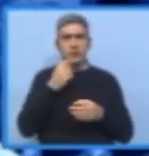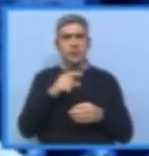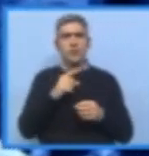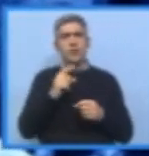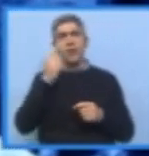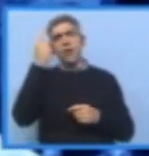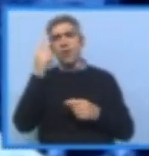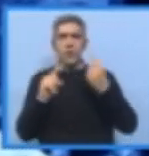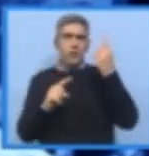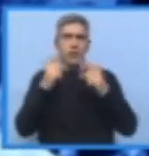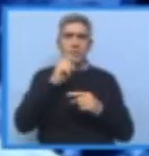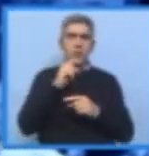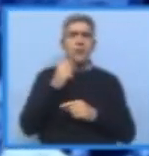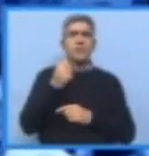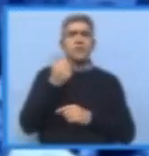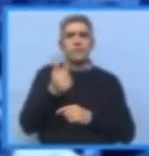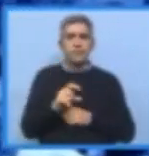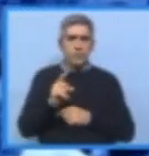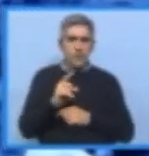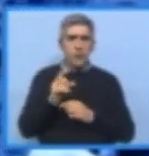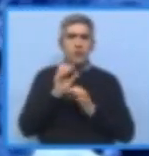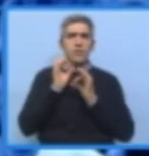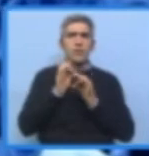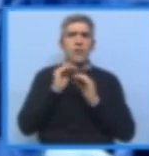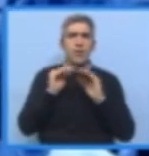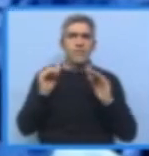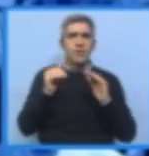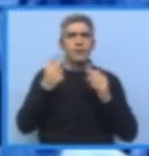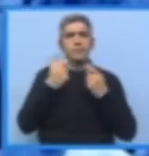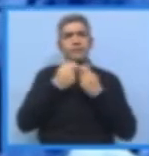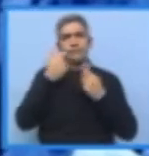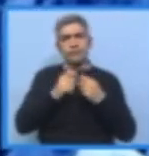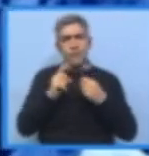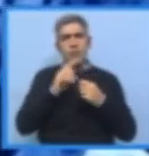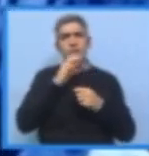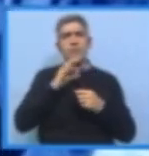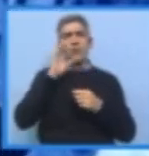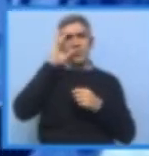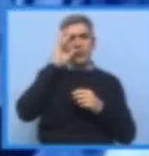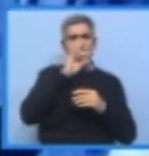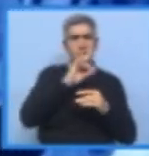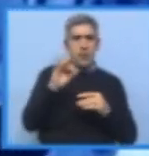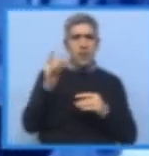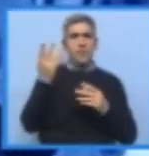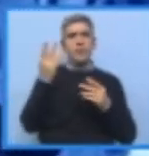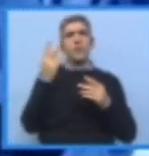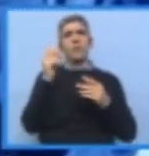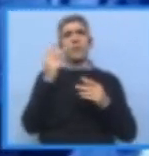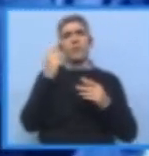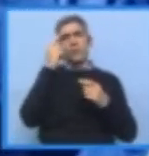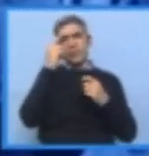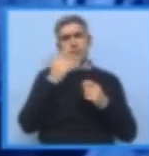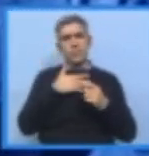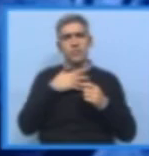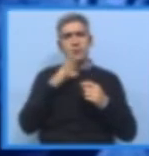outra situação que correu mal, em que o nível de cuidados não foi o adequado e que a família ficou traumatizada com isso e que pensa que não